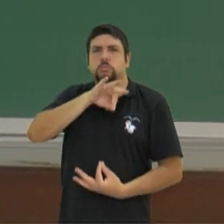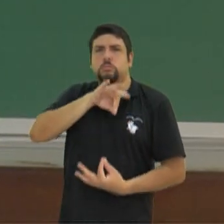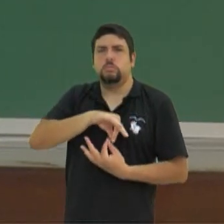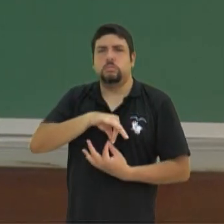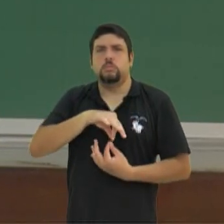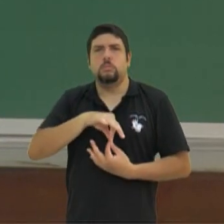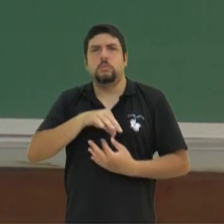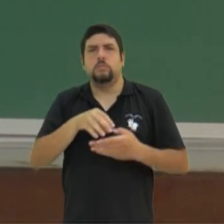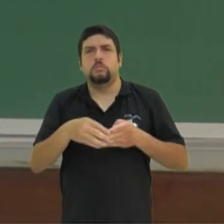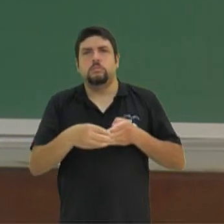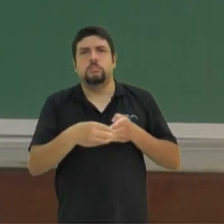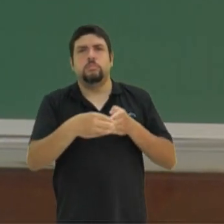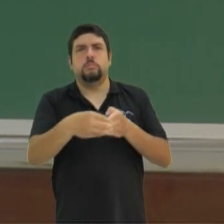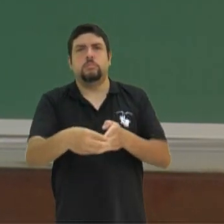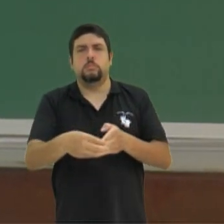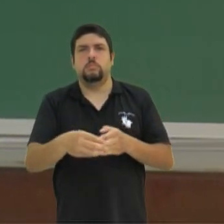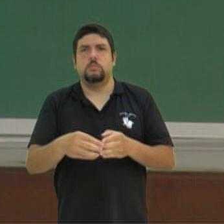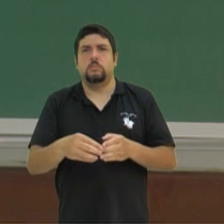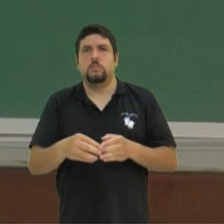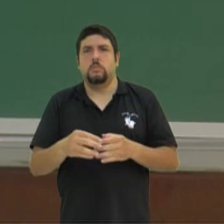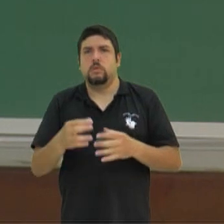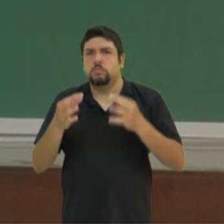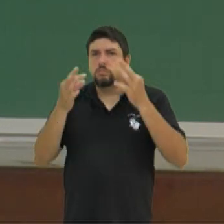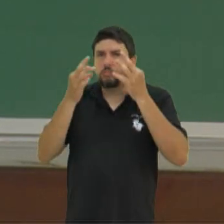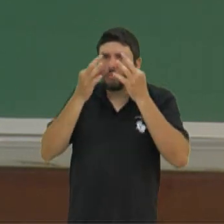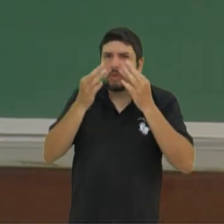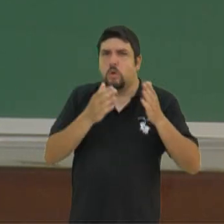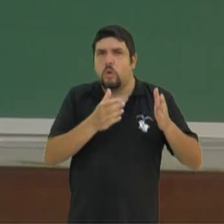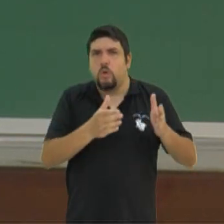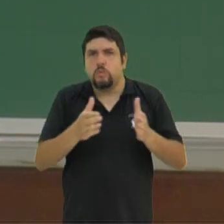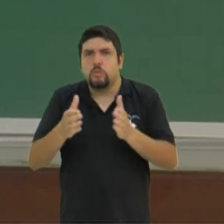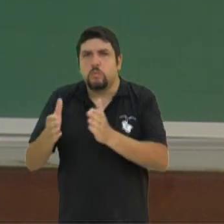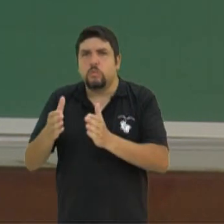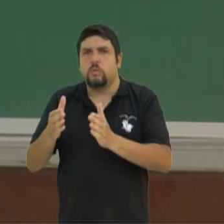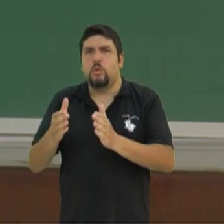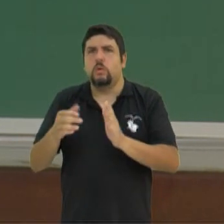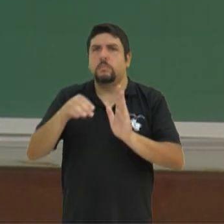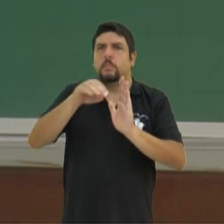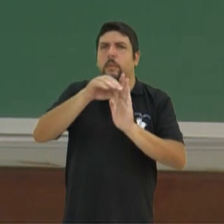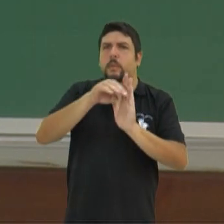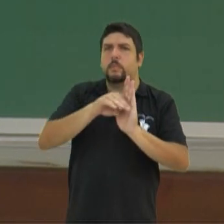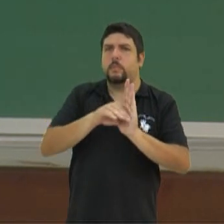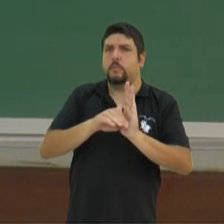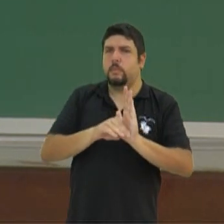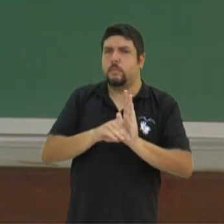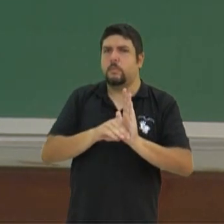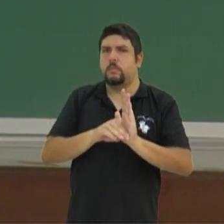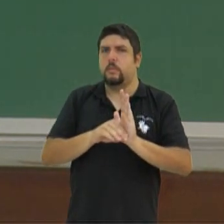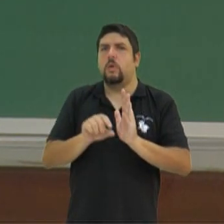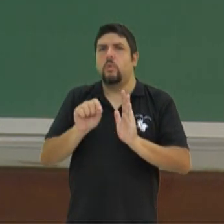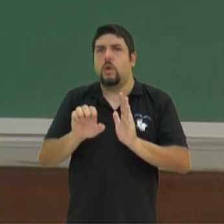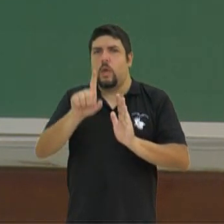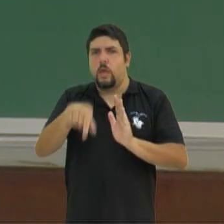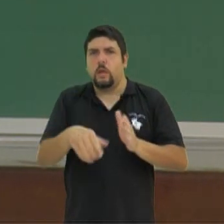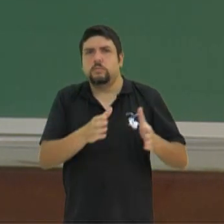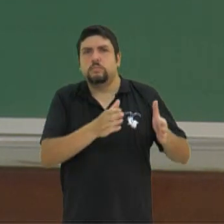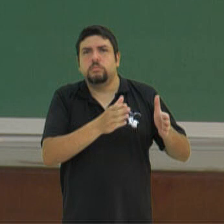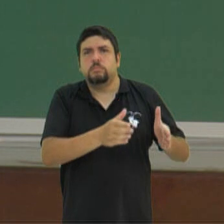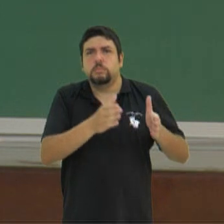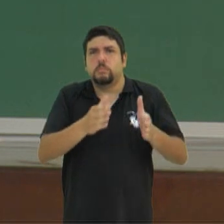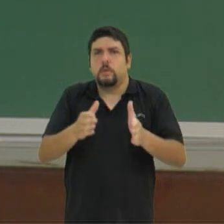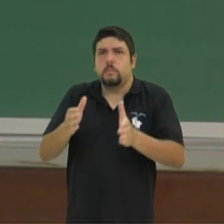Evidência, análise, ordem, enumeração, né? São as etapas que René Descartes utiliza para